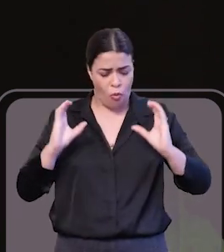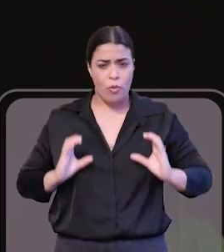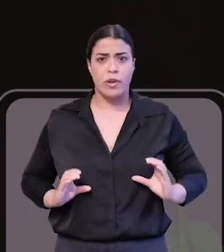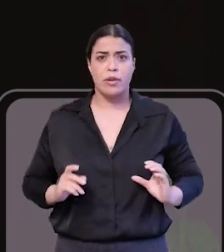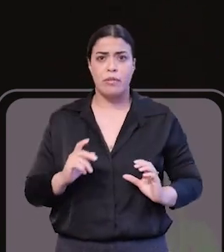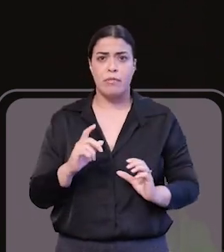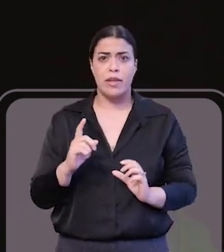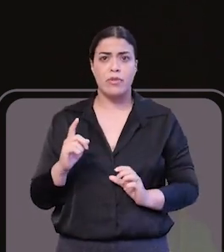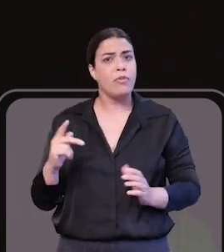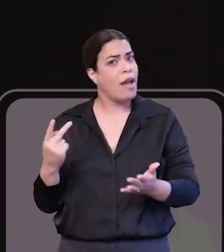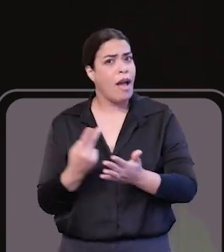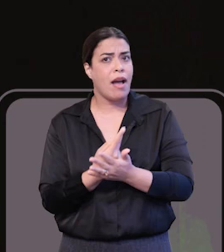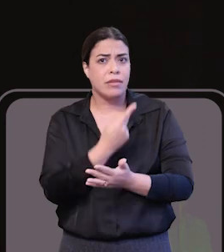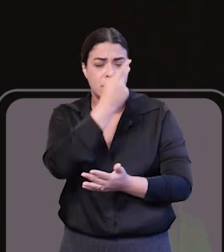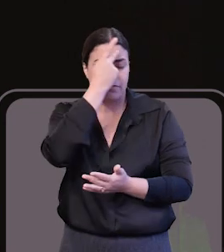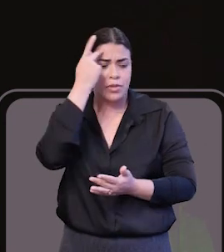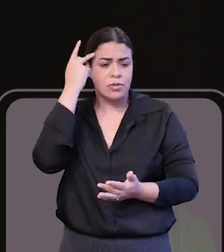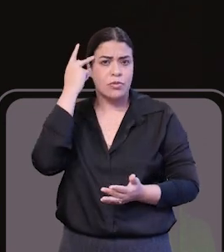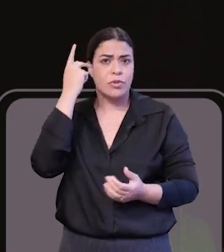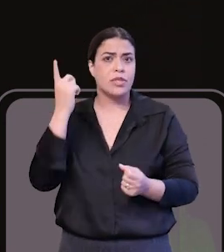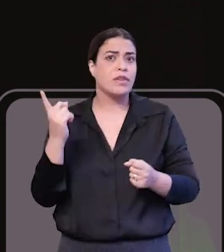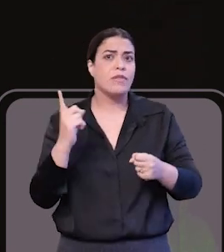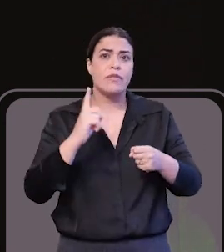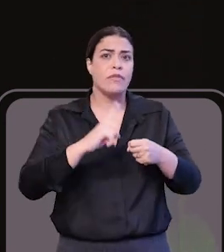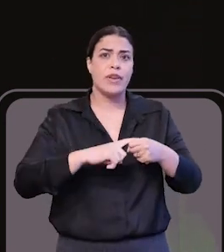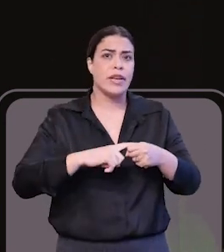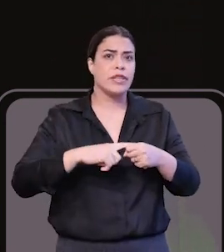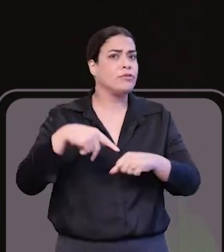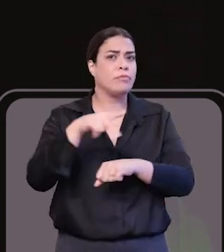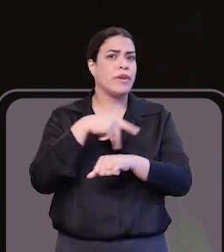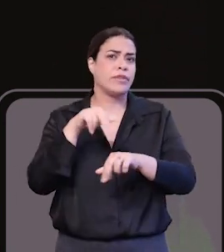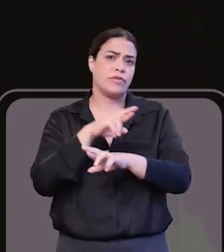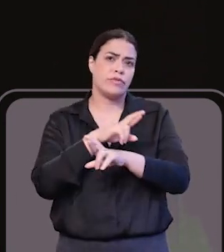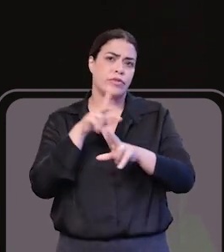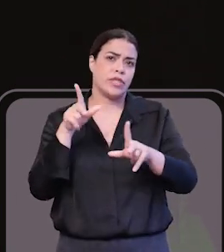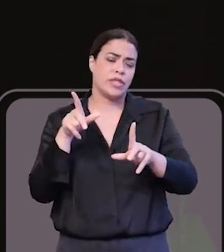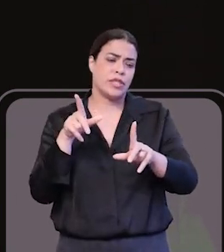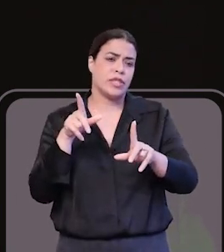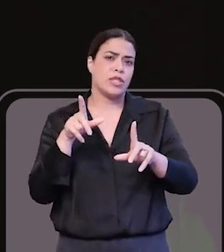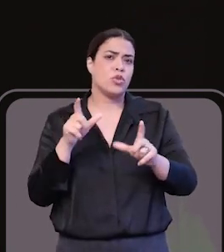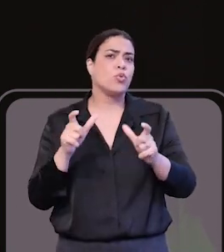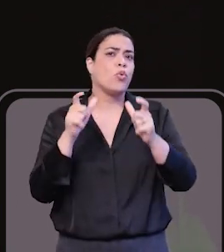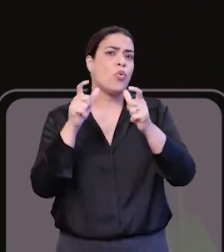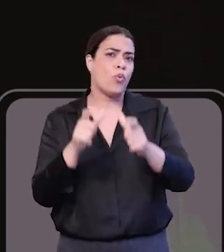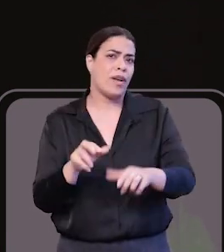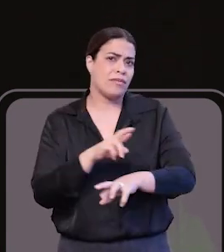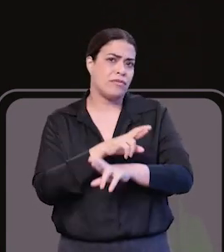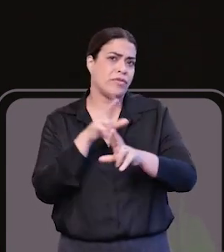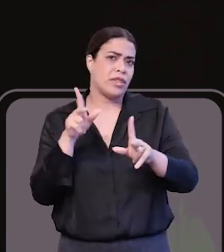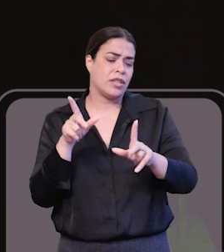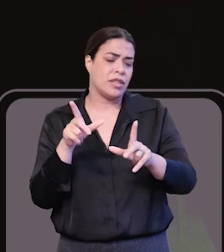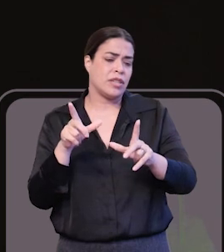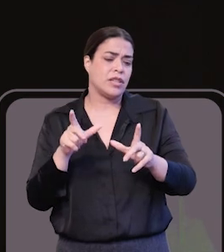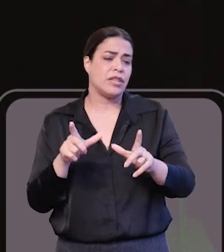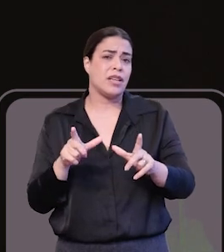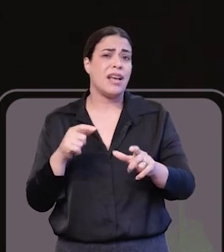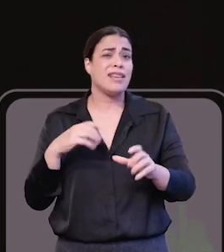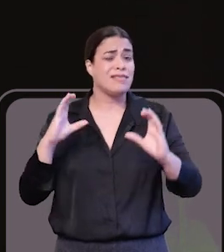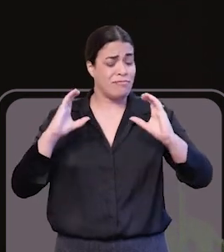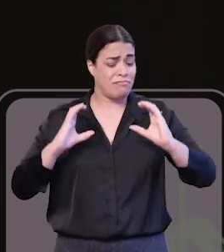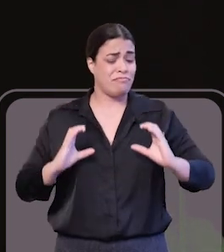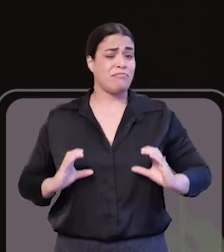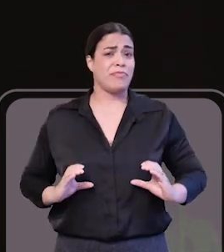forma negativa contra as pessoas que são de outro país de outra origem e este tipo de